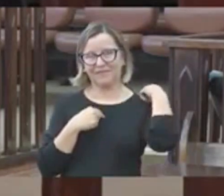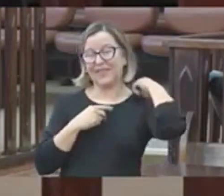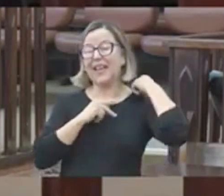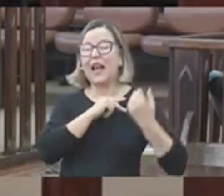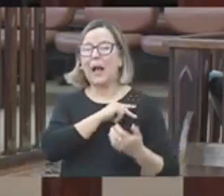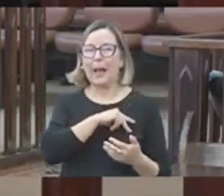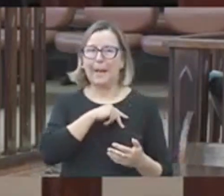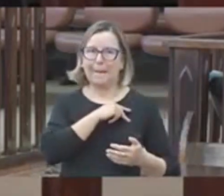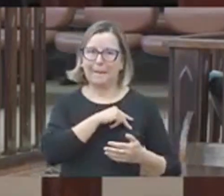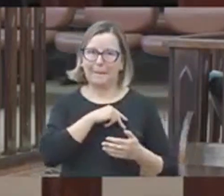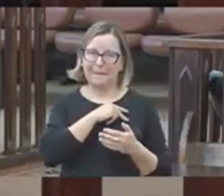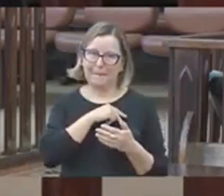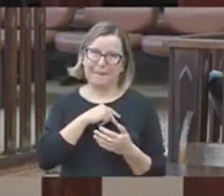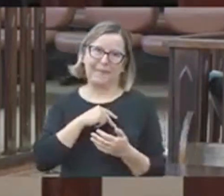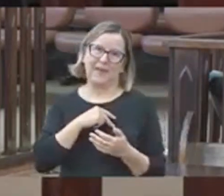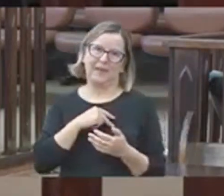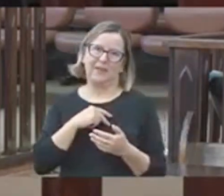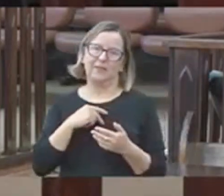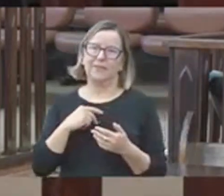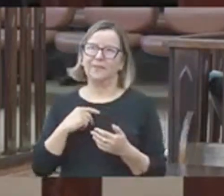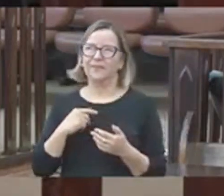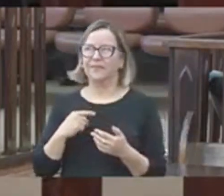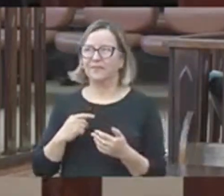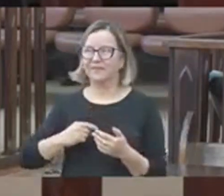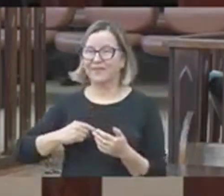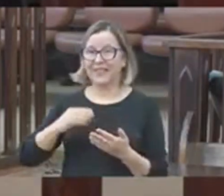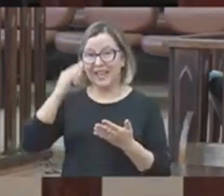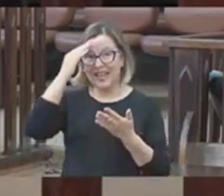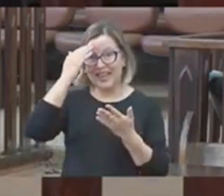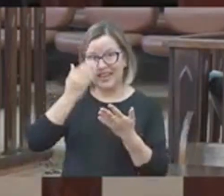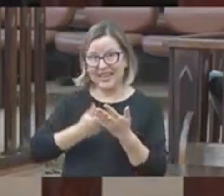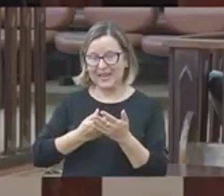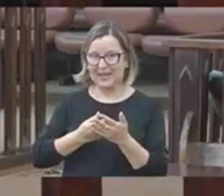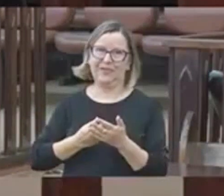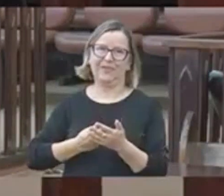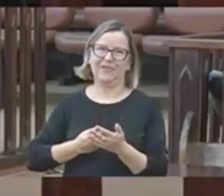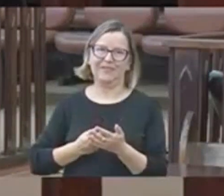crucificado com Cristo. E vivo não mais eu.